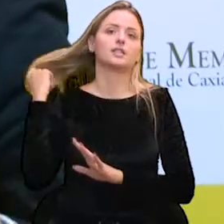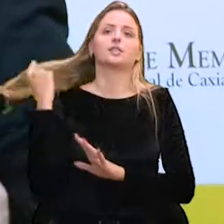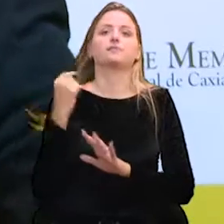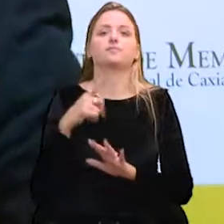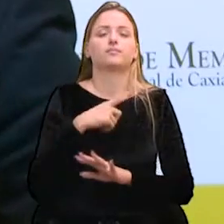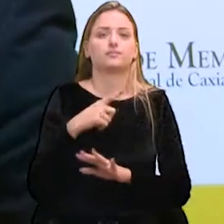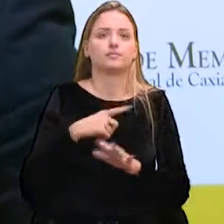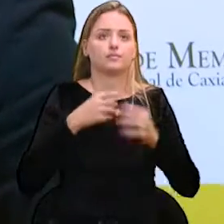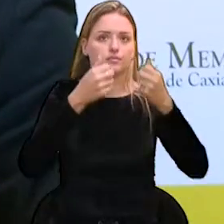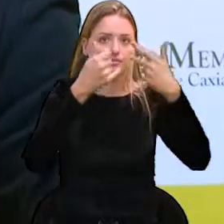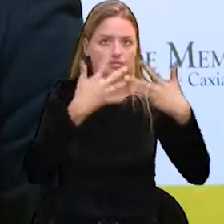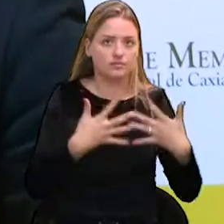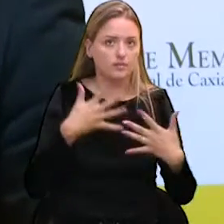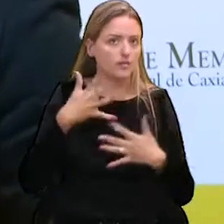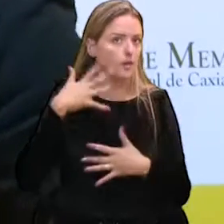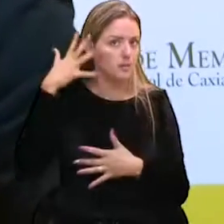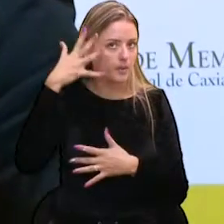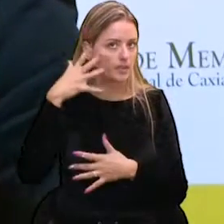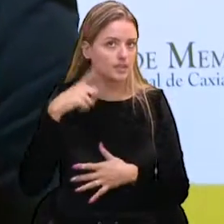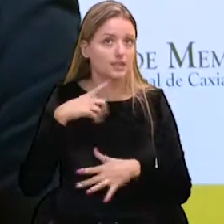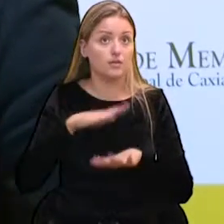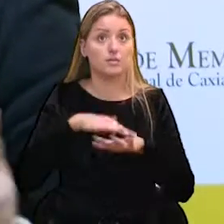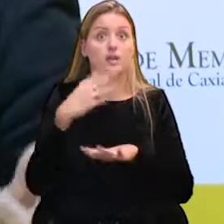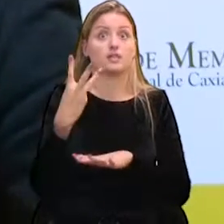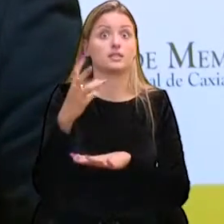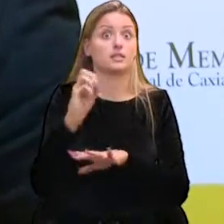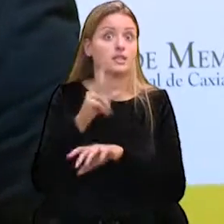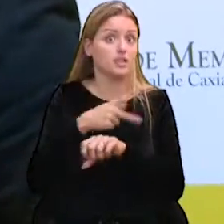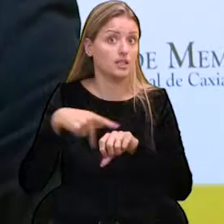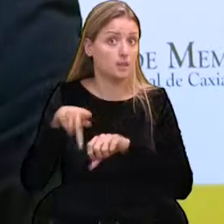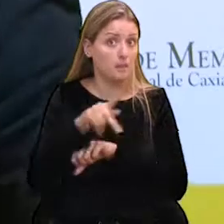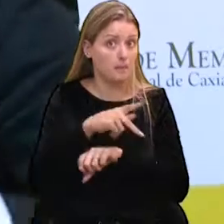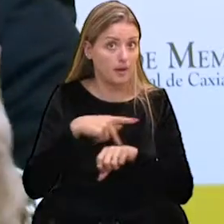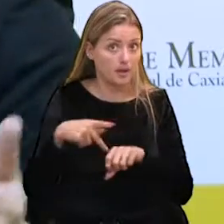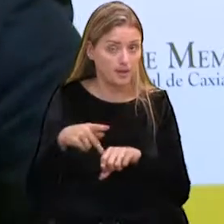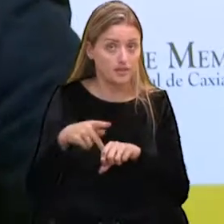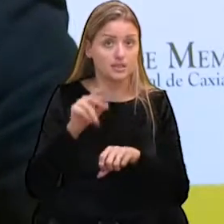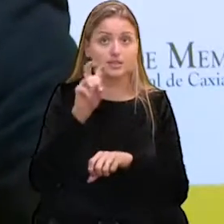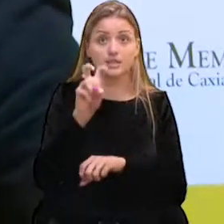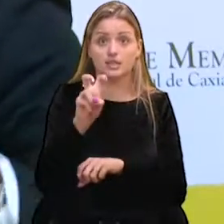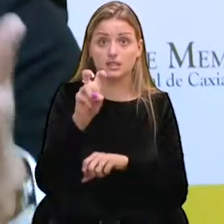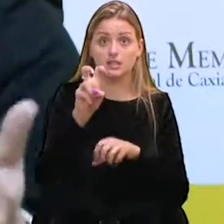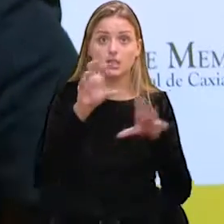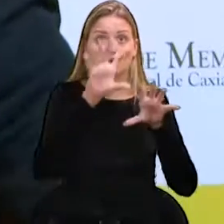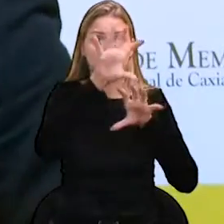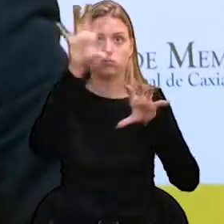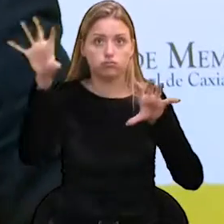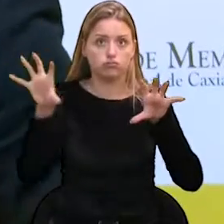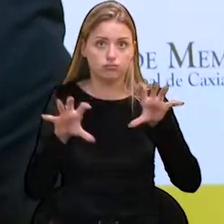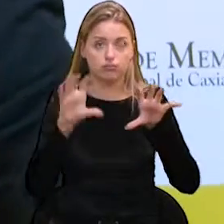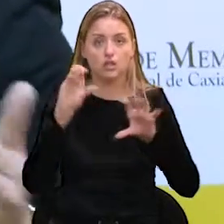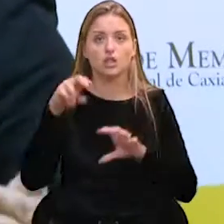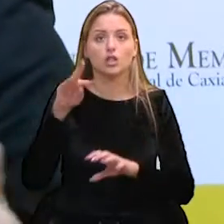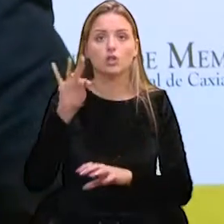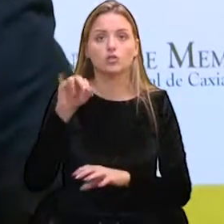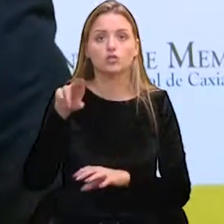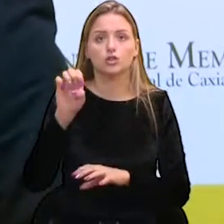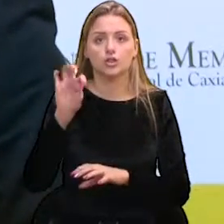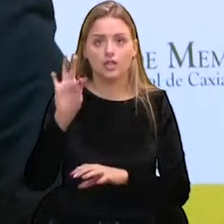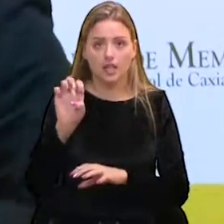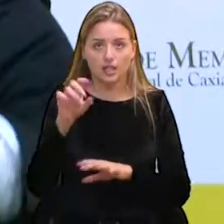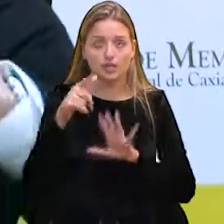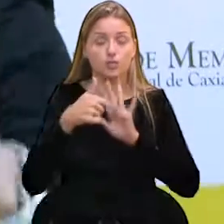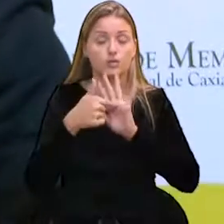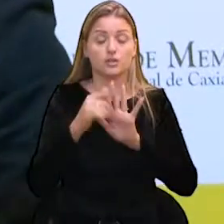colocado na forma de palestra, onde nós tivemos mais de 30 países de 5 continentes que justamente tomaram conhecimento não só